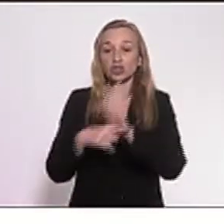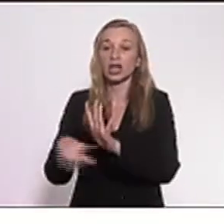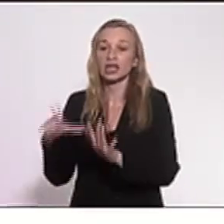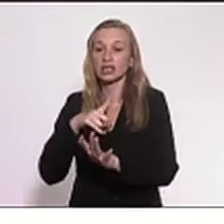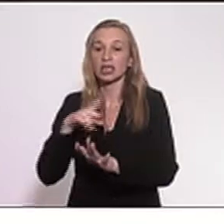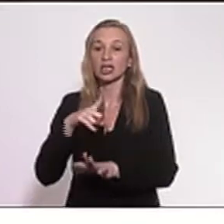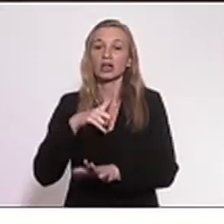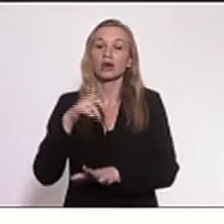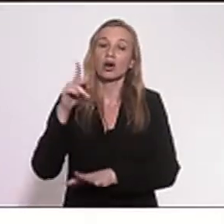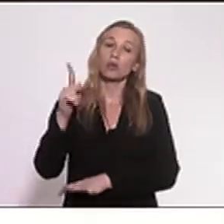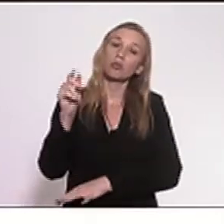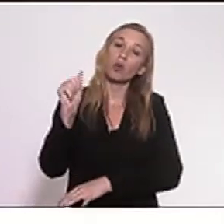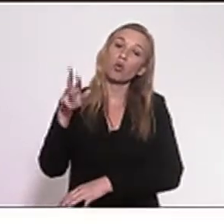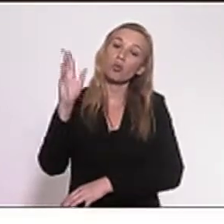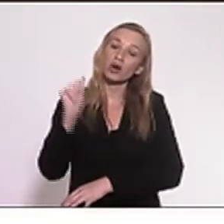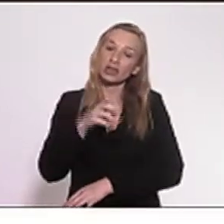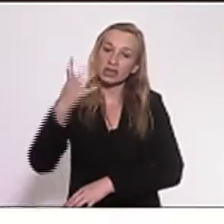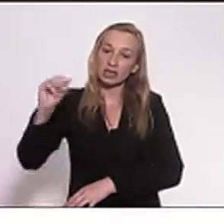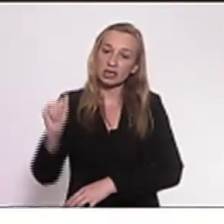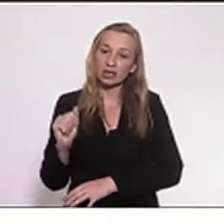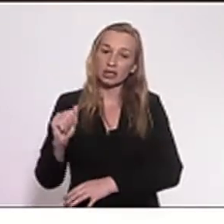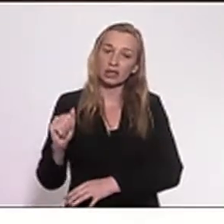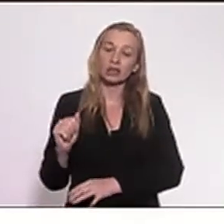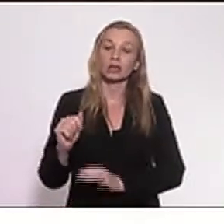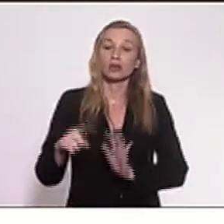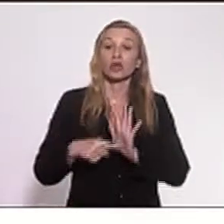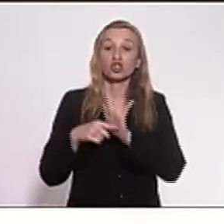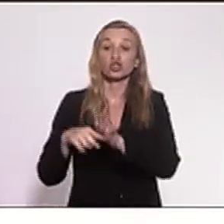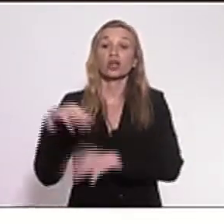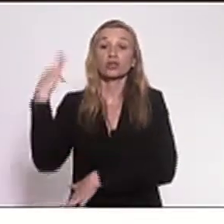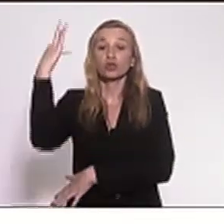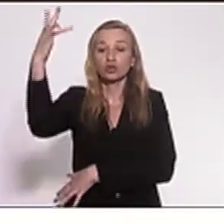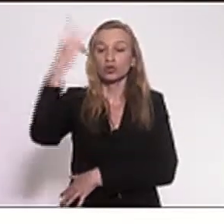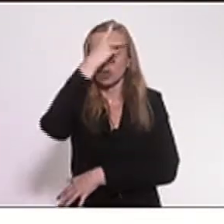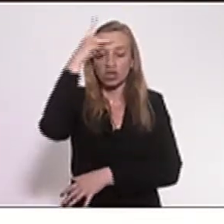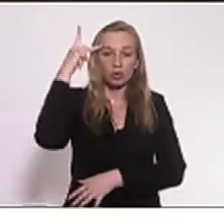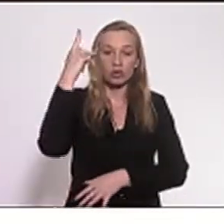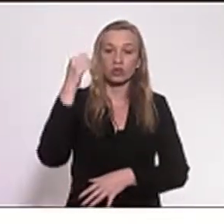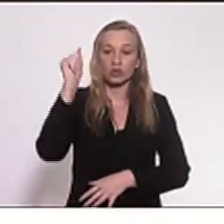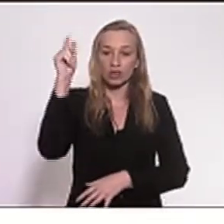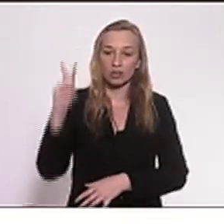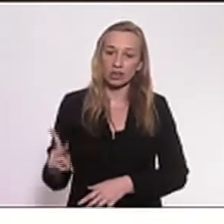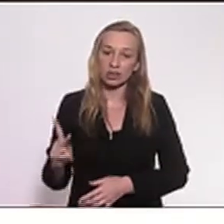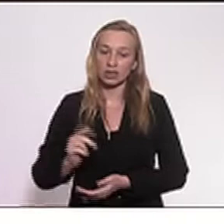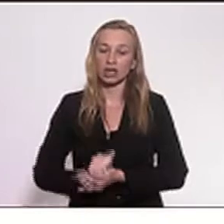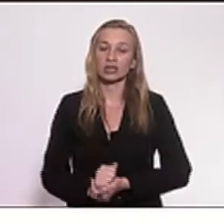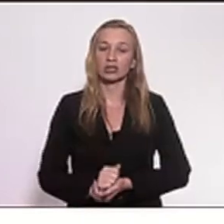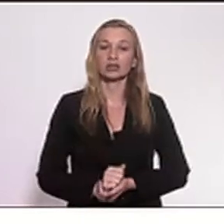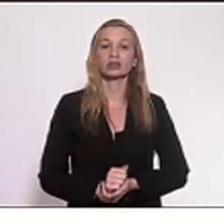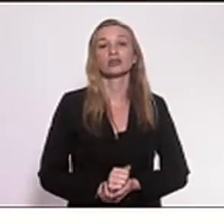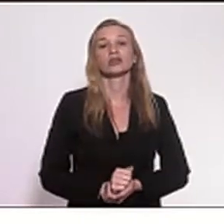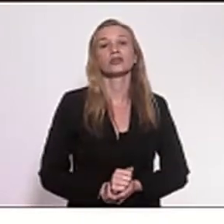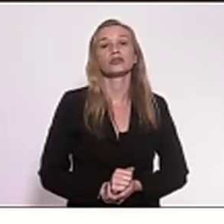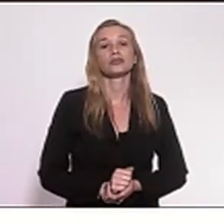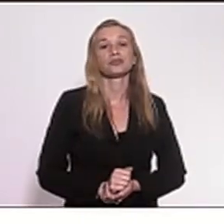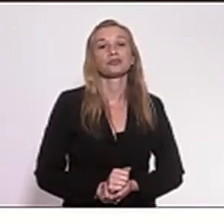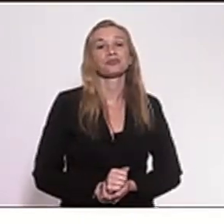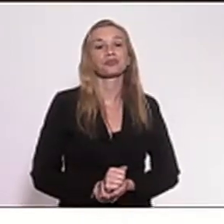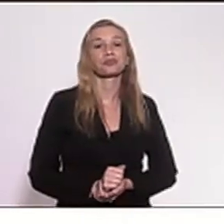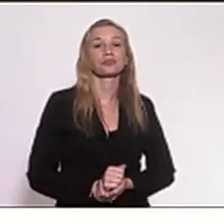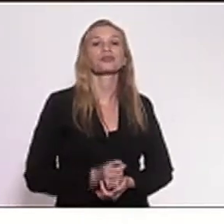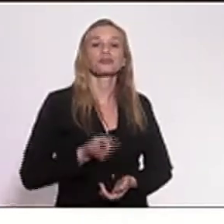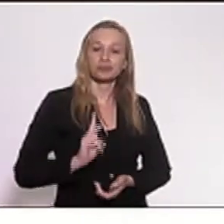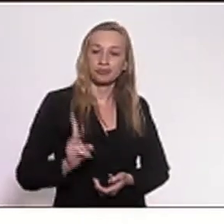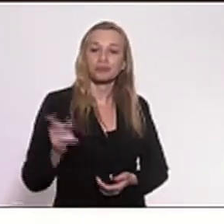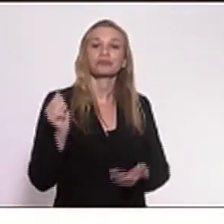pagamentos aposentados e pensionistas para o futuro, para essas décadas e décadas onde a gente vai ter que, obviamente,